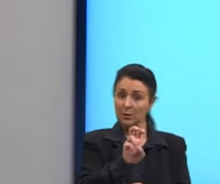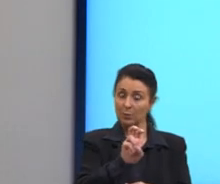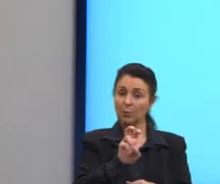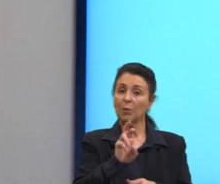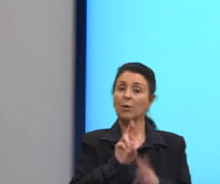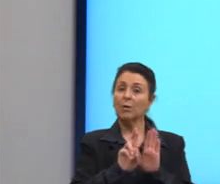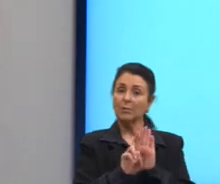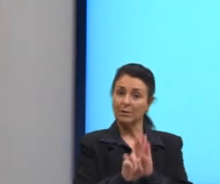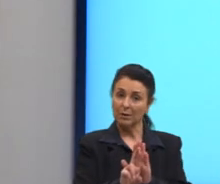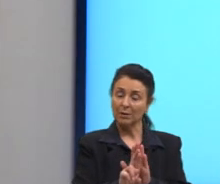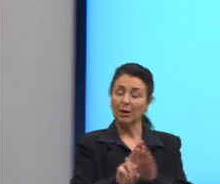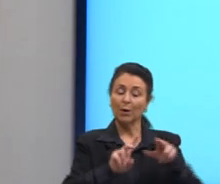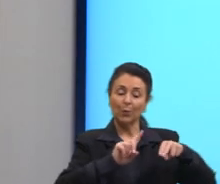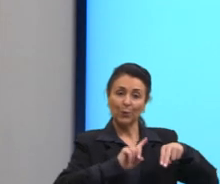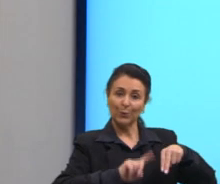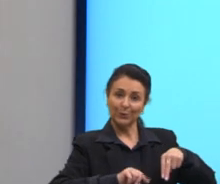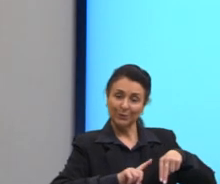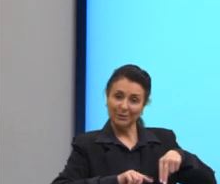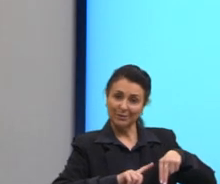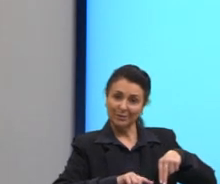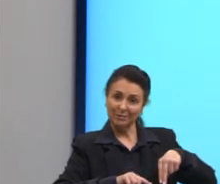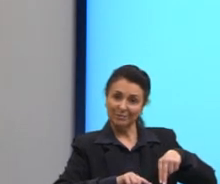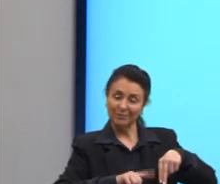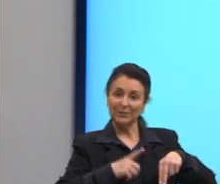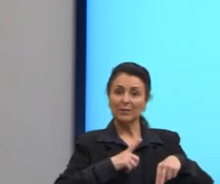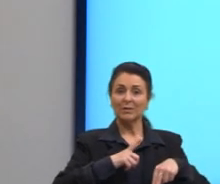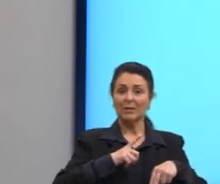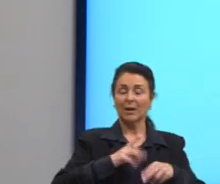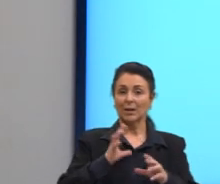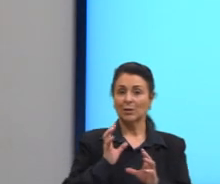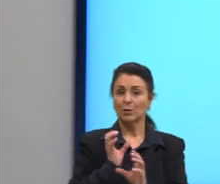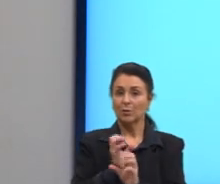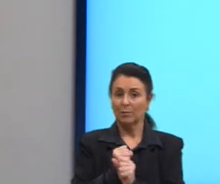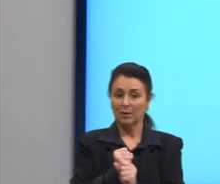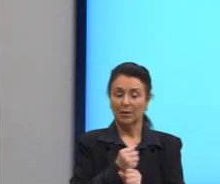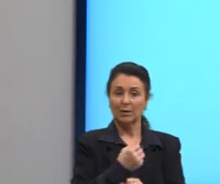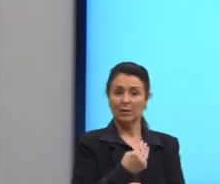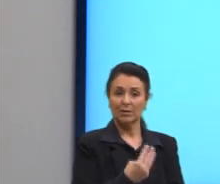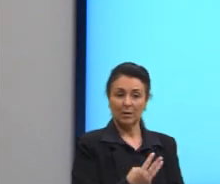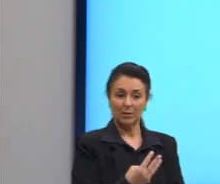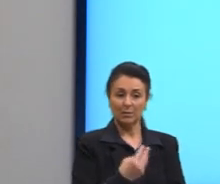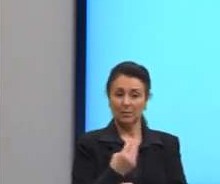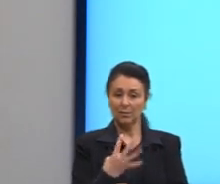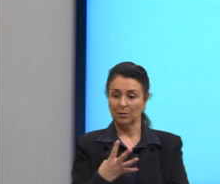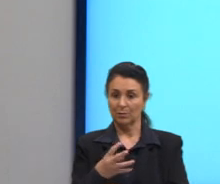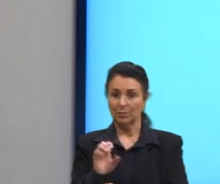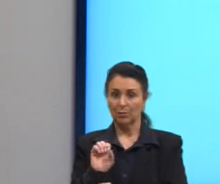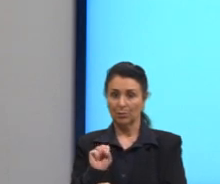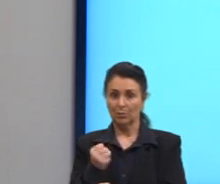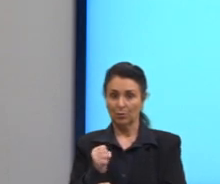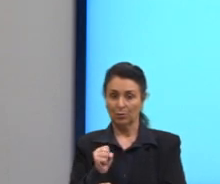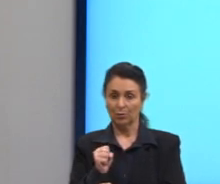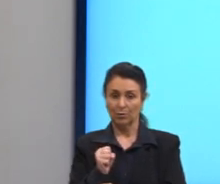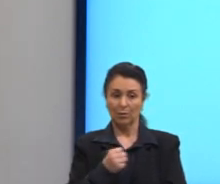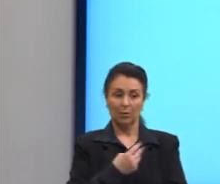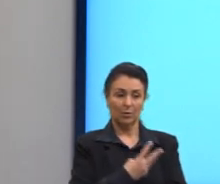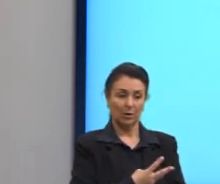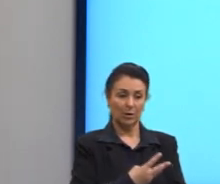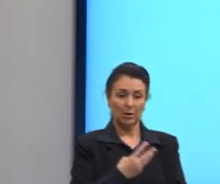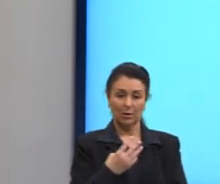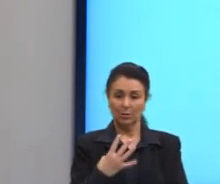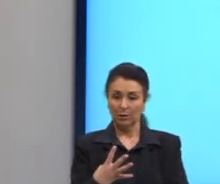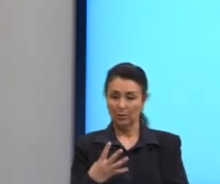natural e Aqui nós temos então que somar 348 somando três